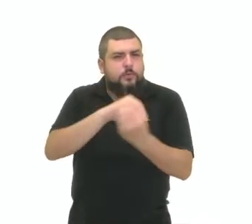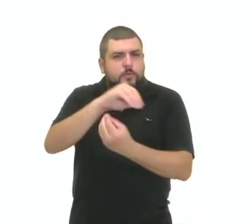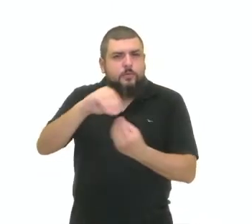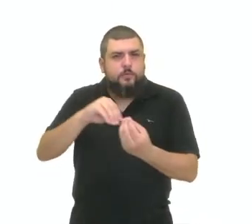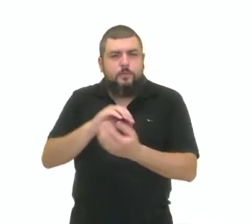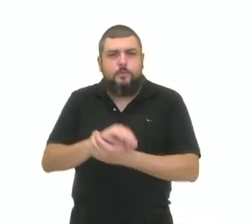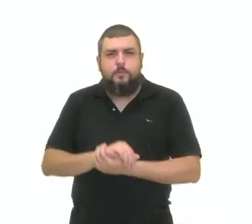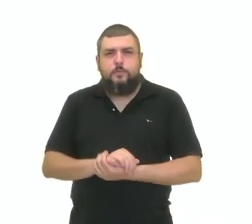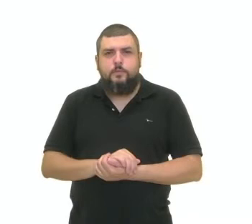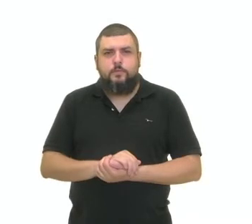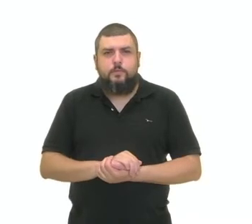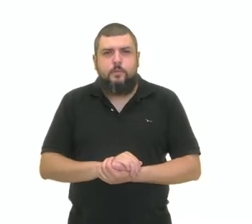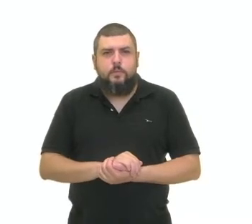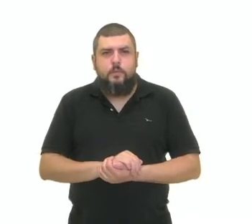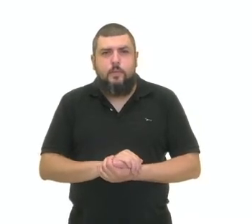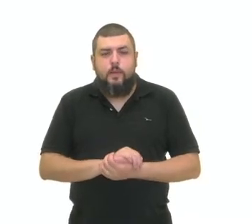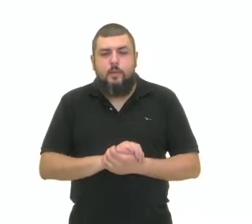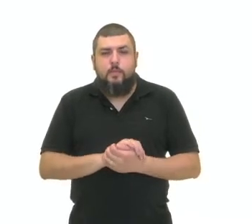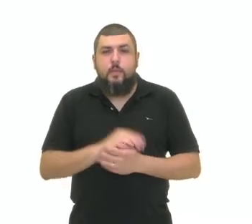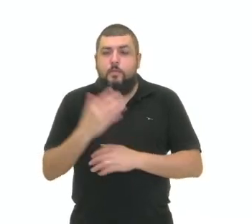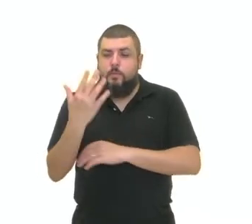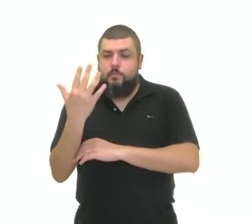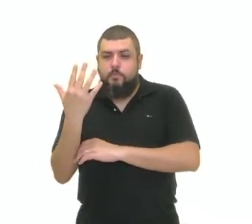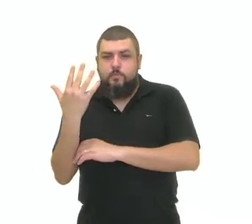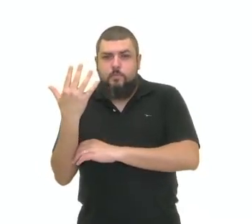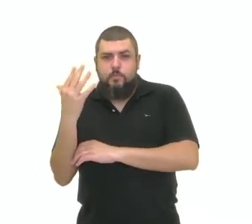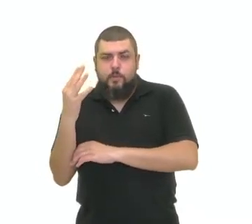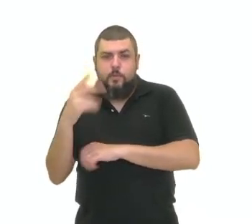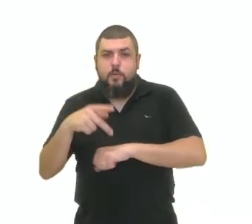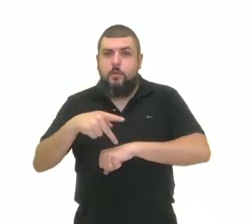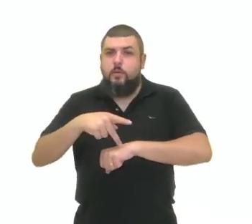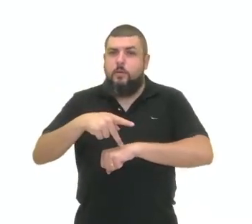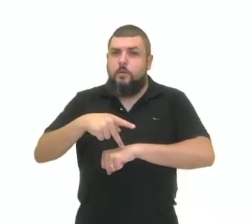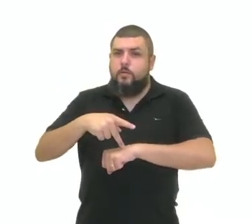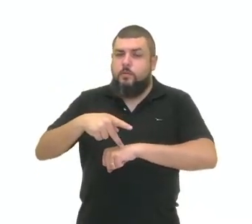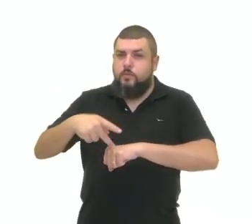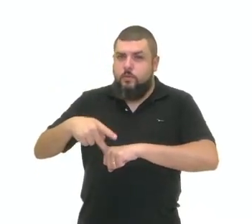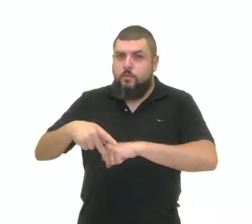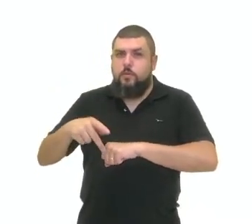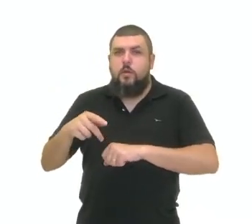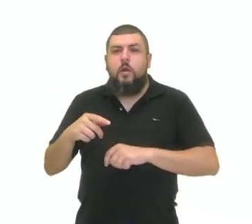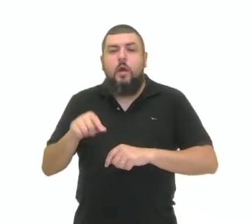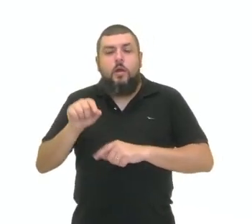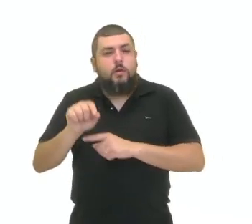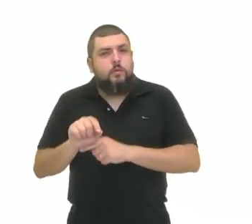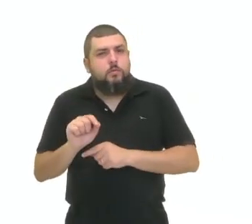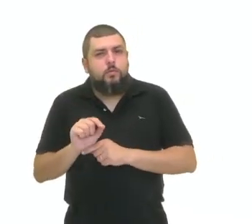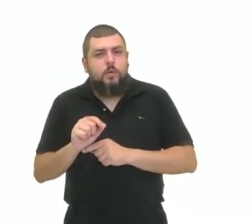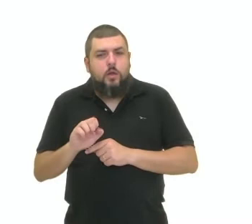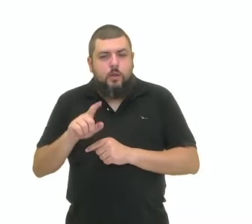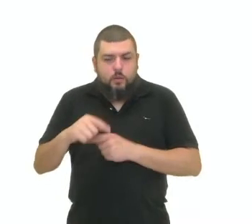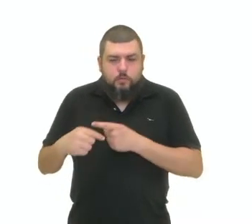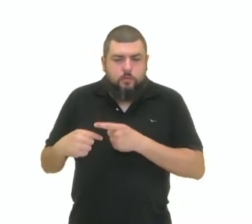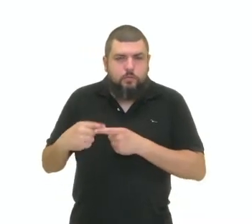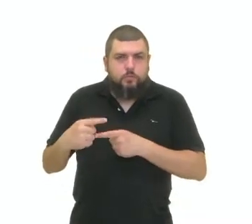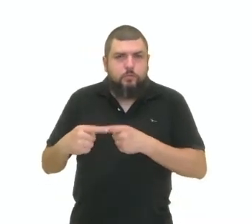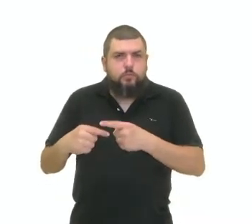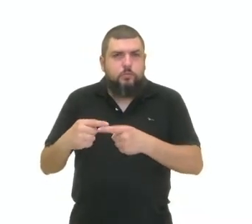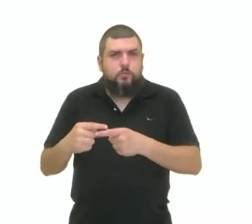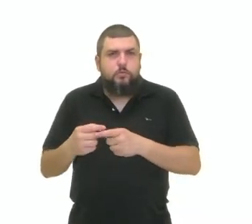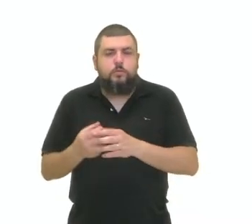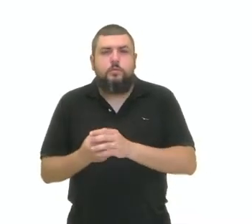Das plantas ditas puras, ou seja, plantas que após sucessivas gerações eram responsáveis por